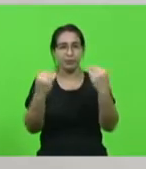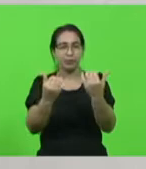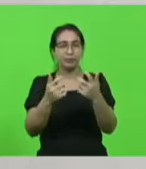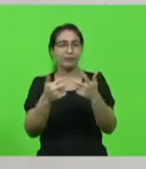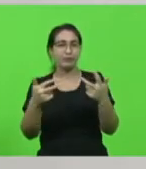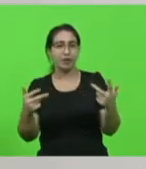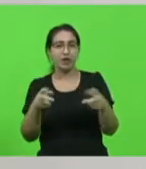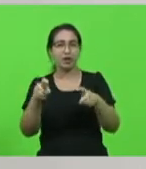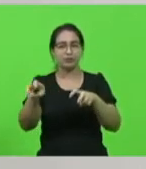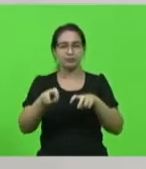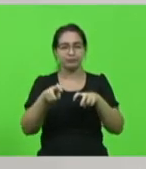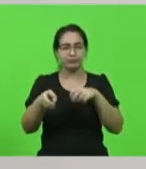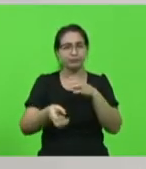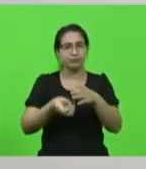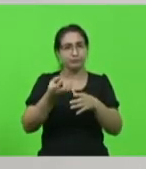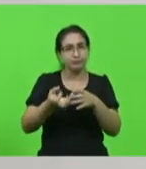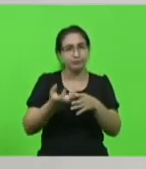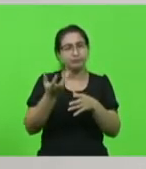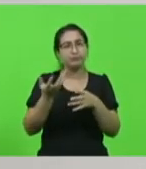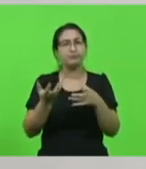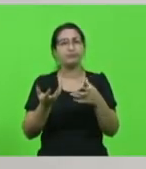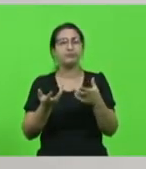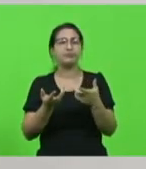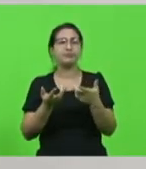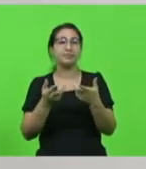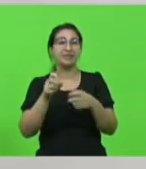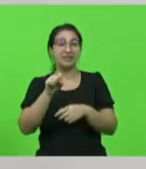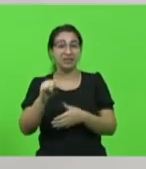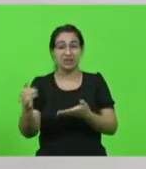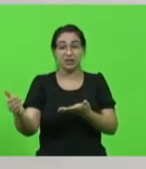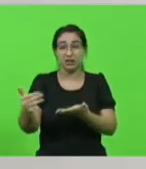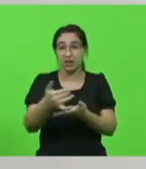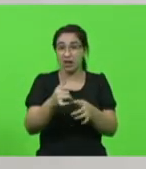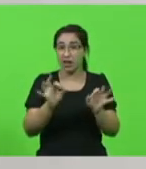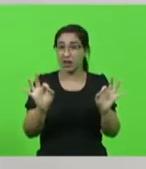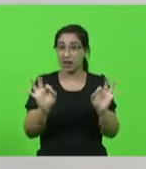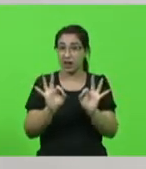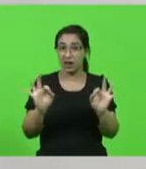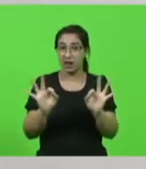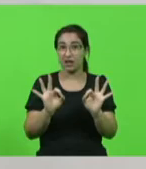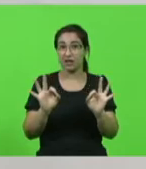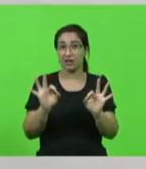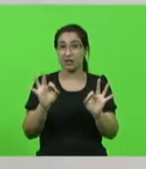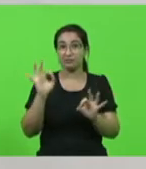do agronegócio. Se não houver arrecadação, o sonho acabou.